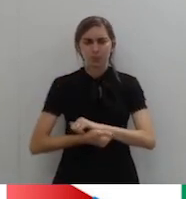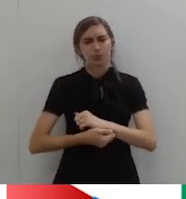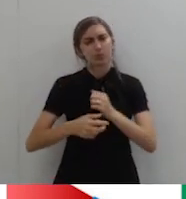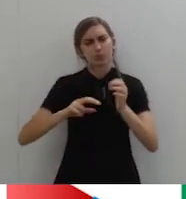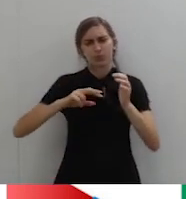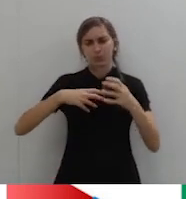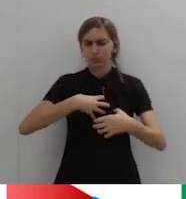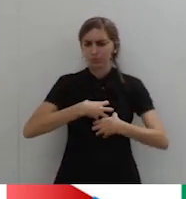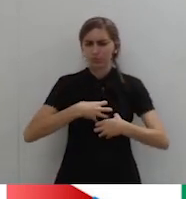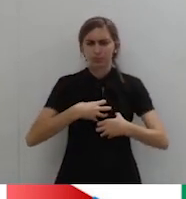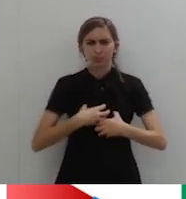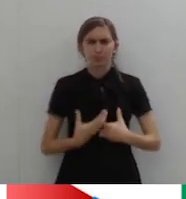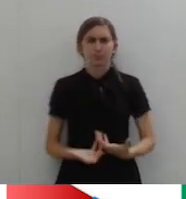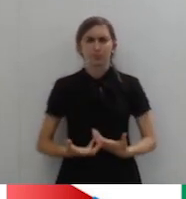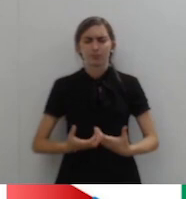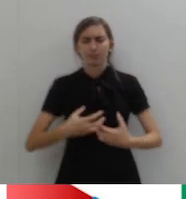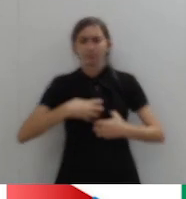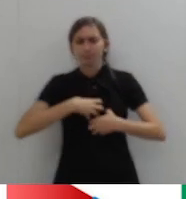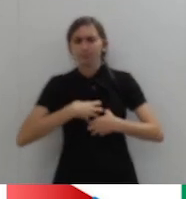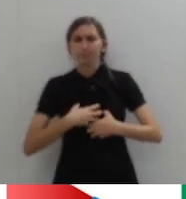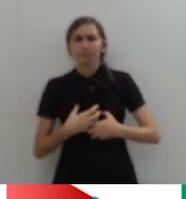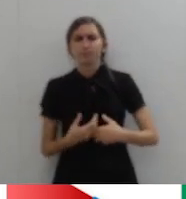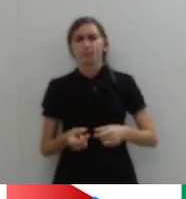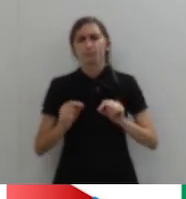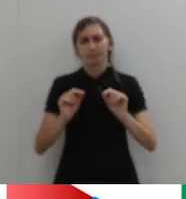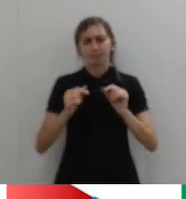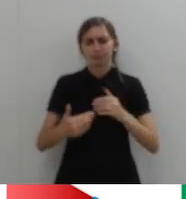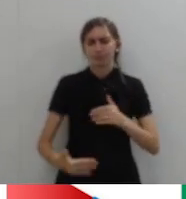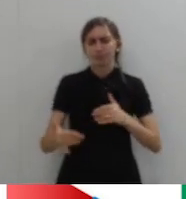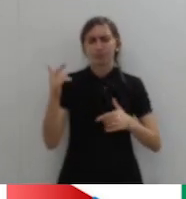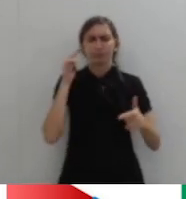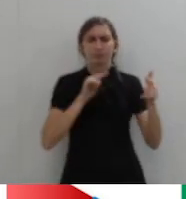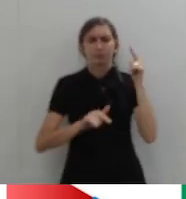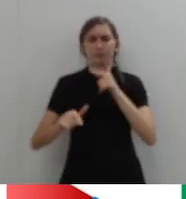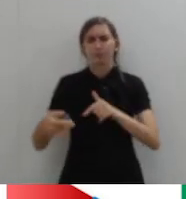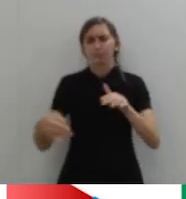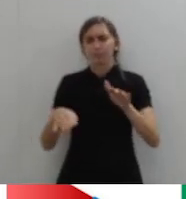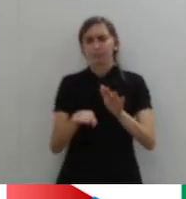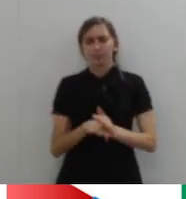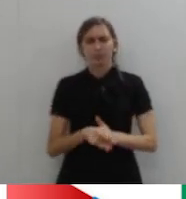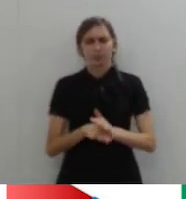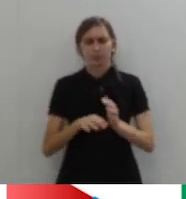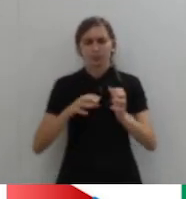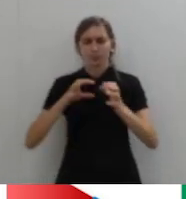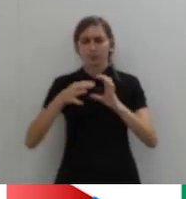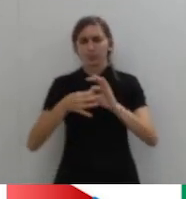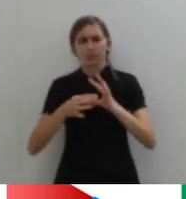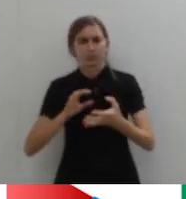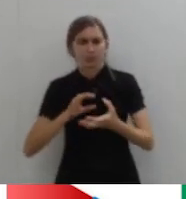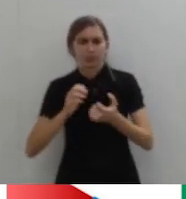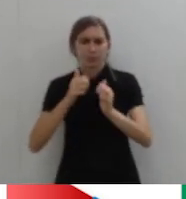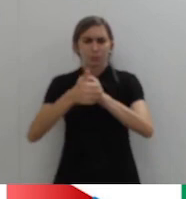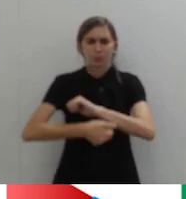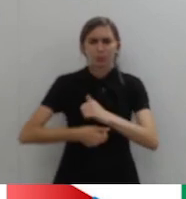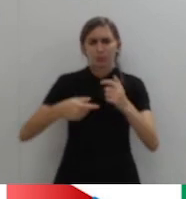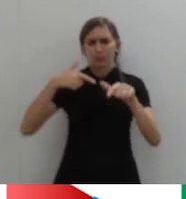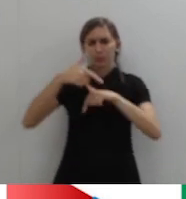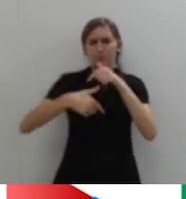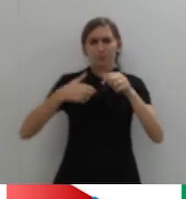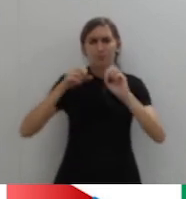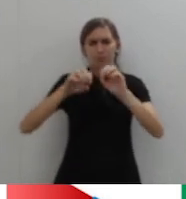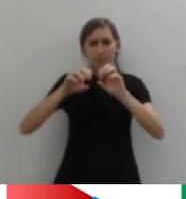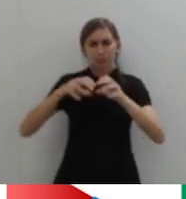no sentir, na sensação, a gente vai conseguir chegar lá. Então, são jogos que trabalham os